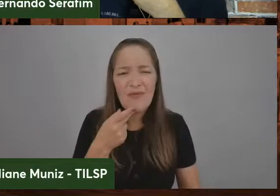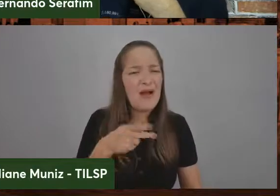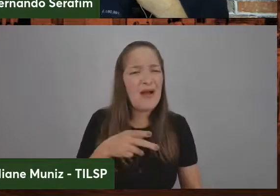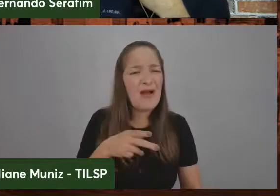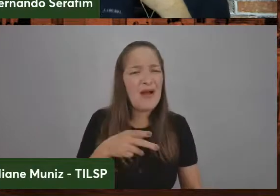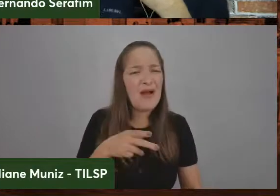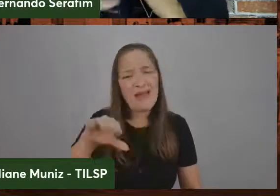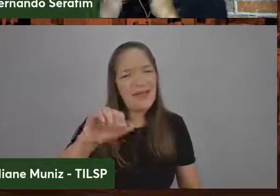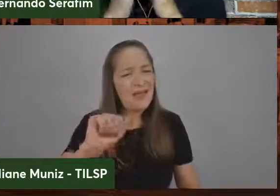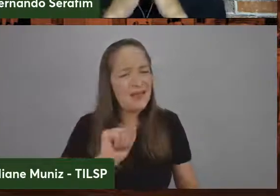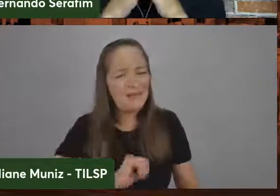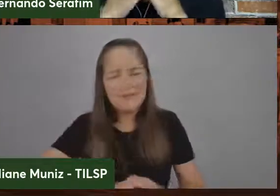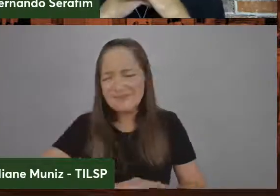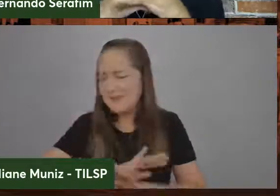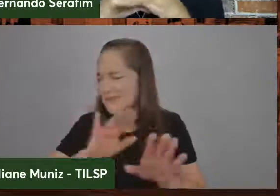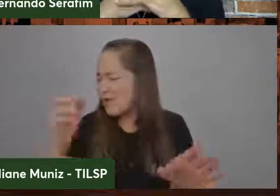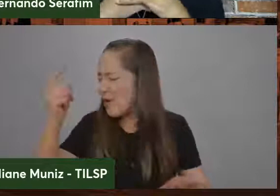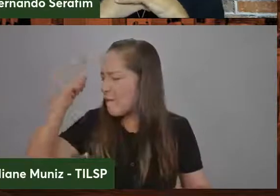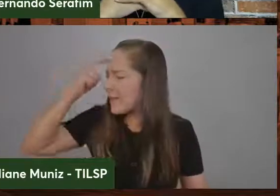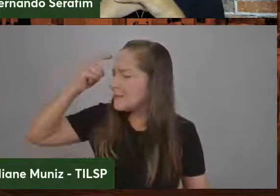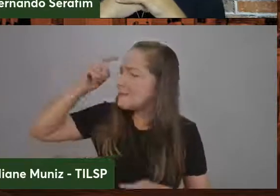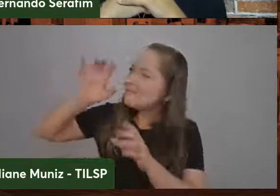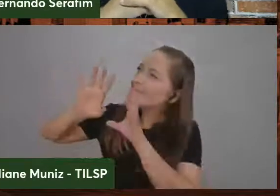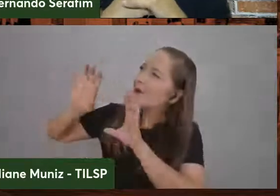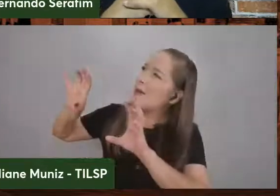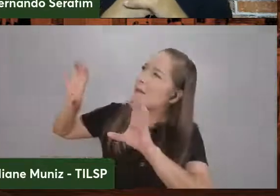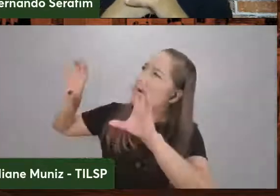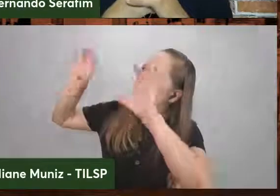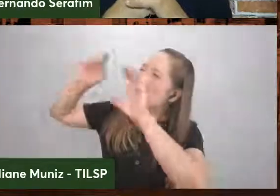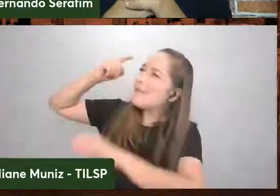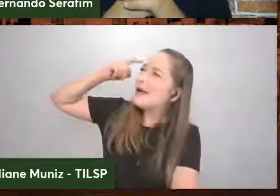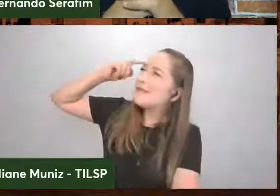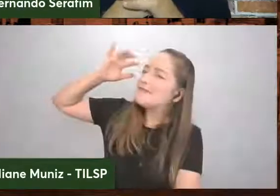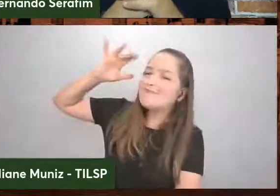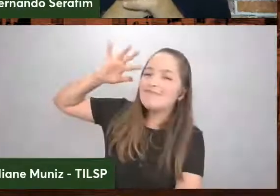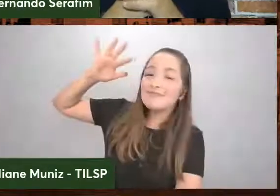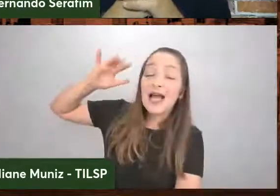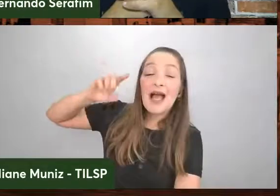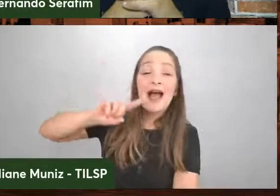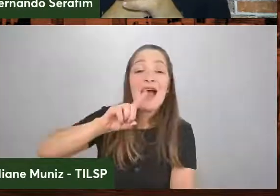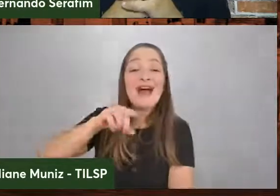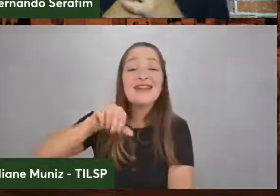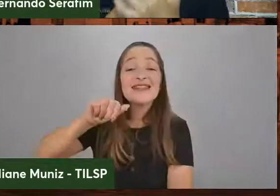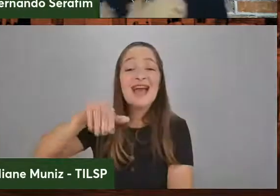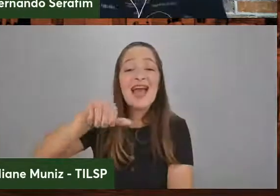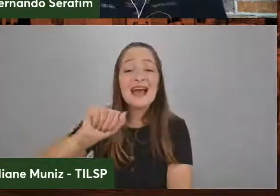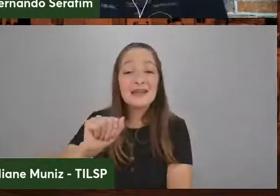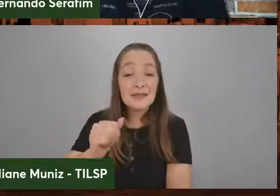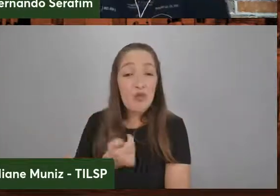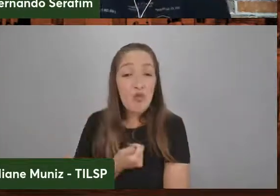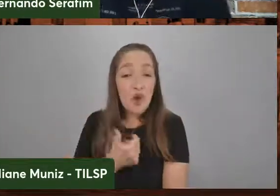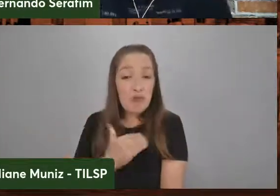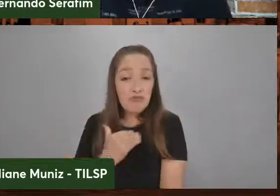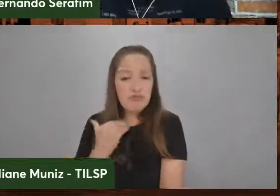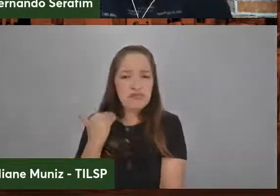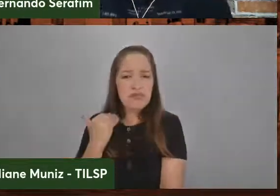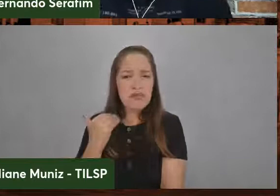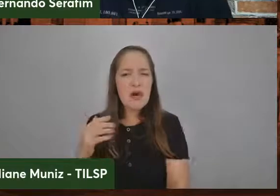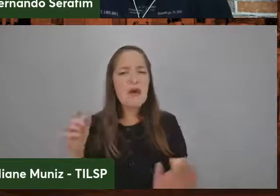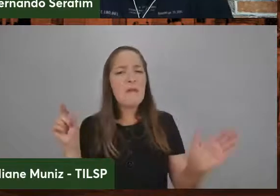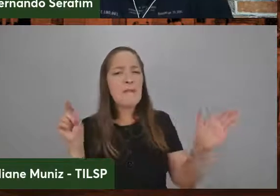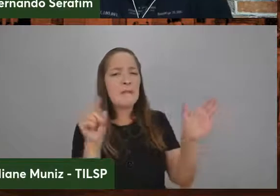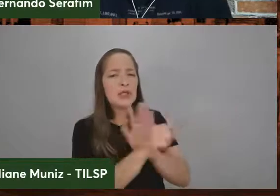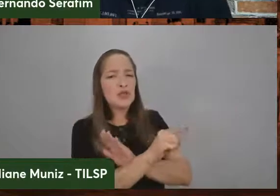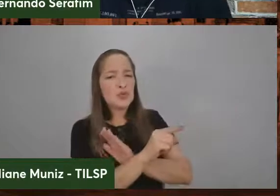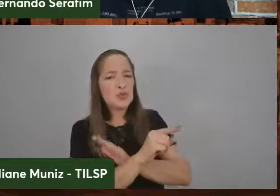construindo as cenas na minha cabeça, assim. Que é, acho que é quando a Zana tá morrendo ali, que ela pergunta